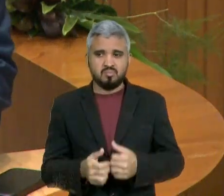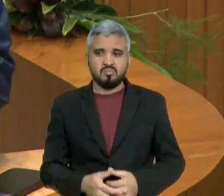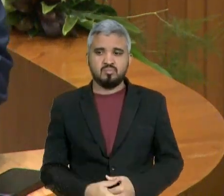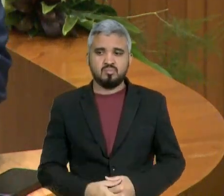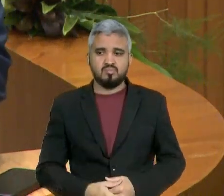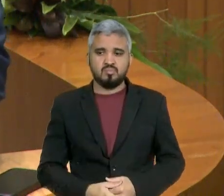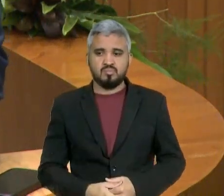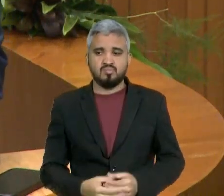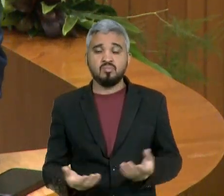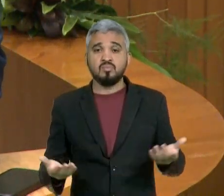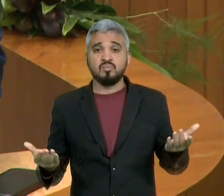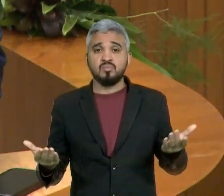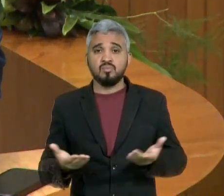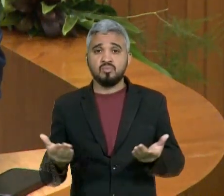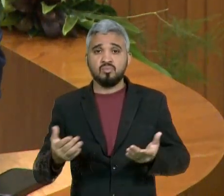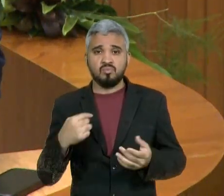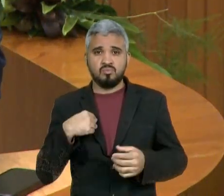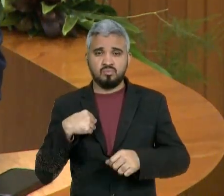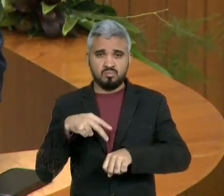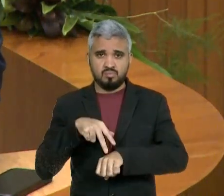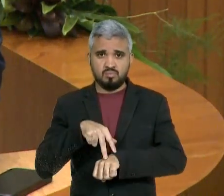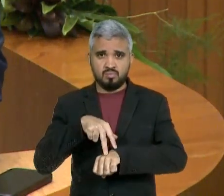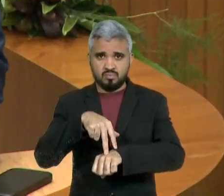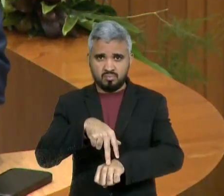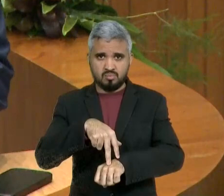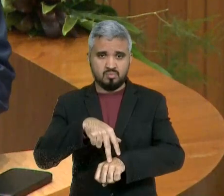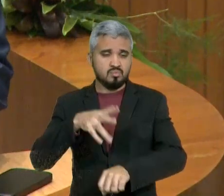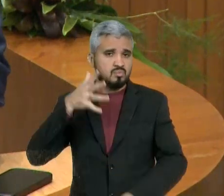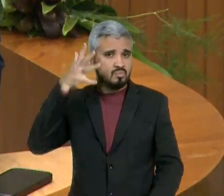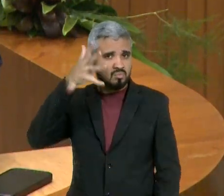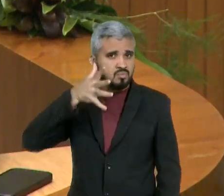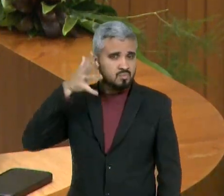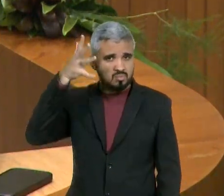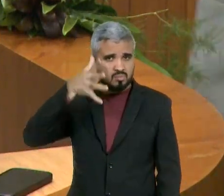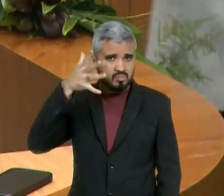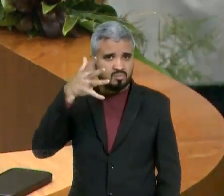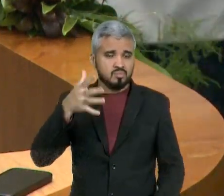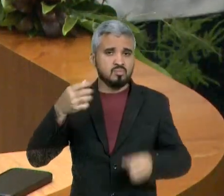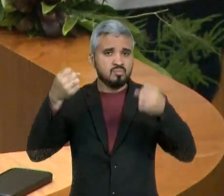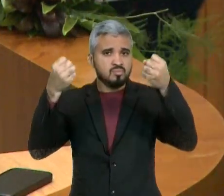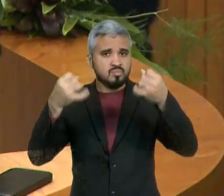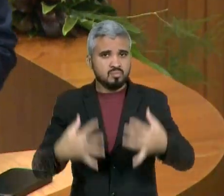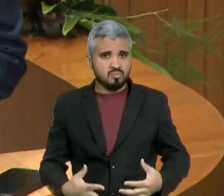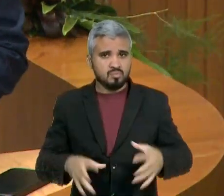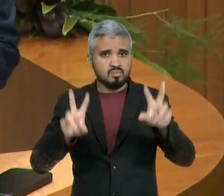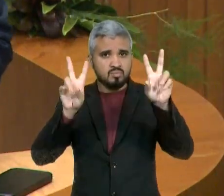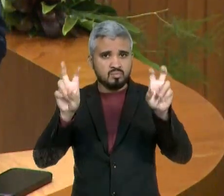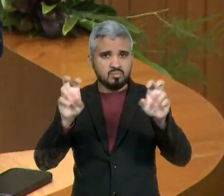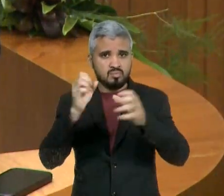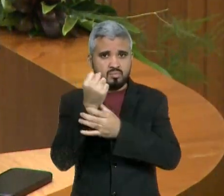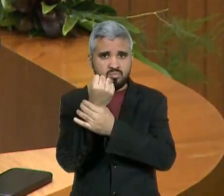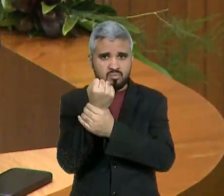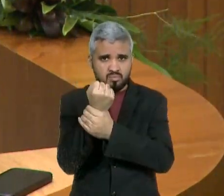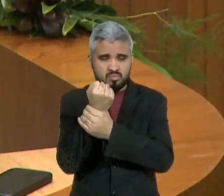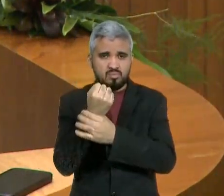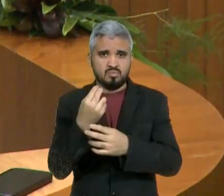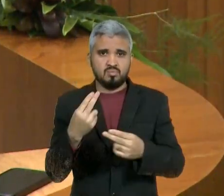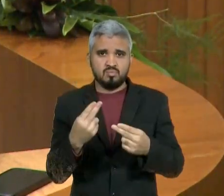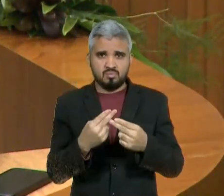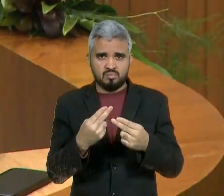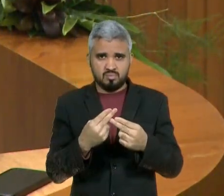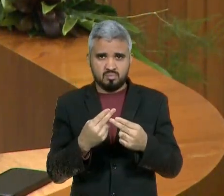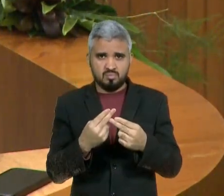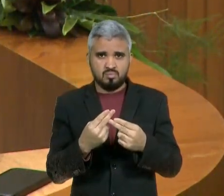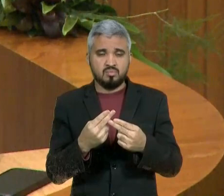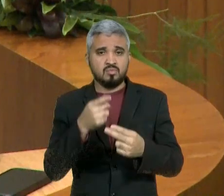tribuna para trazer e falar mais uma vez sobre a segurança em nossa Timon. Ontem estive com o